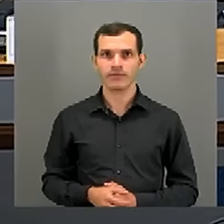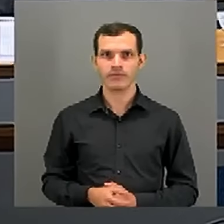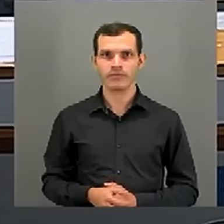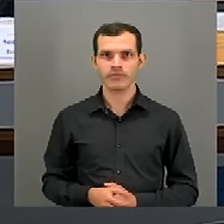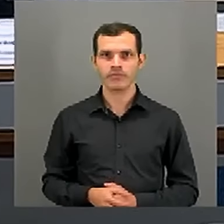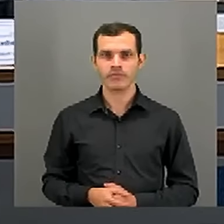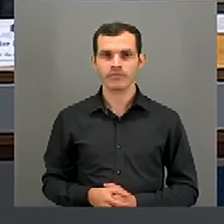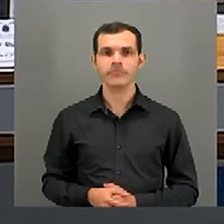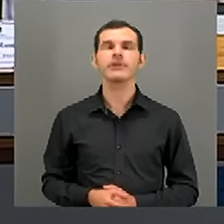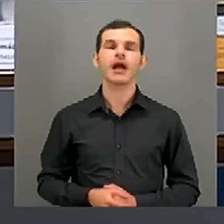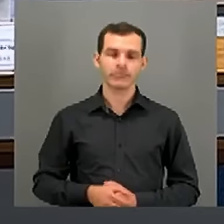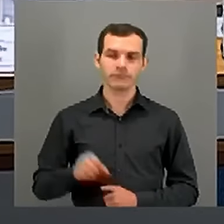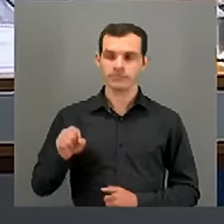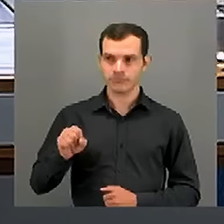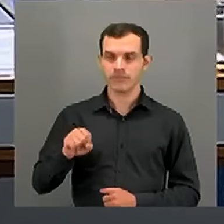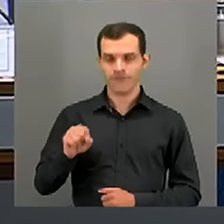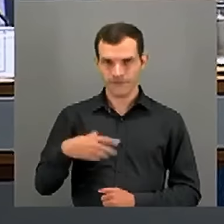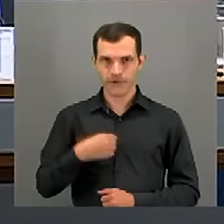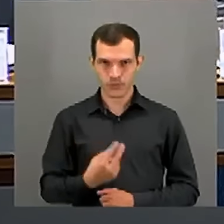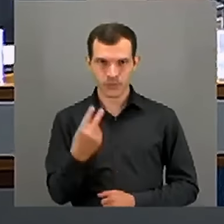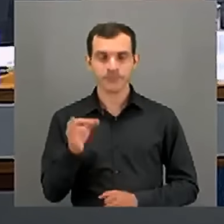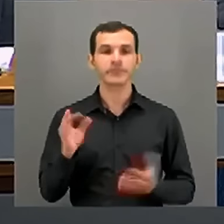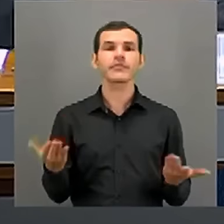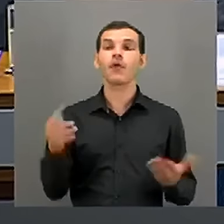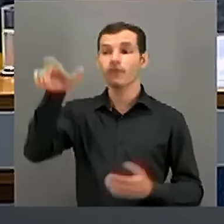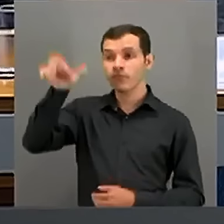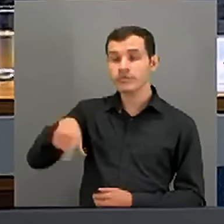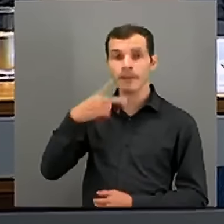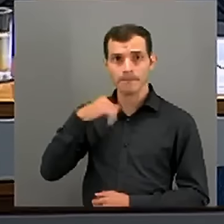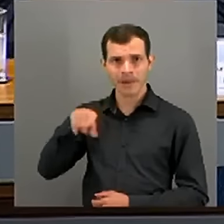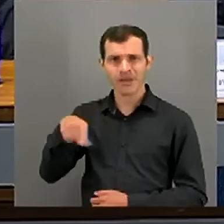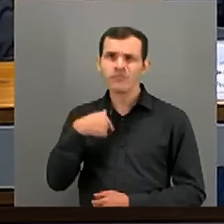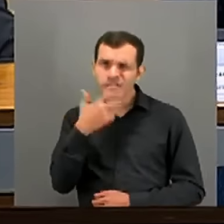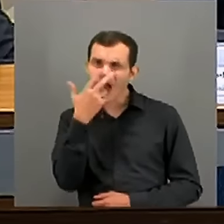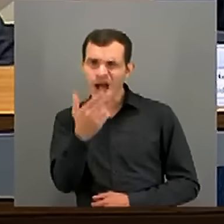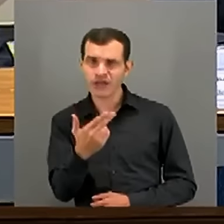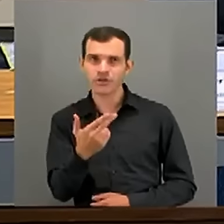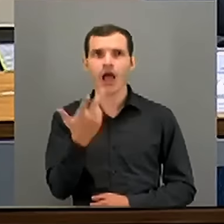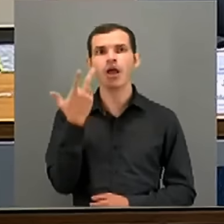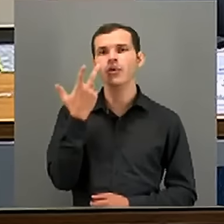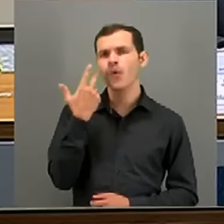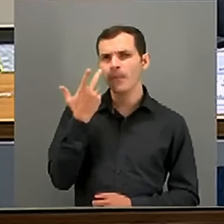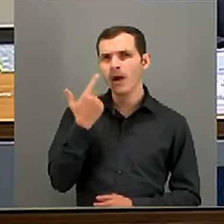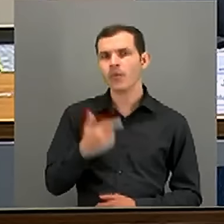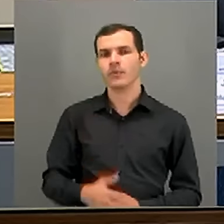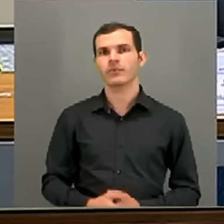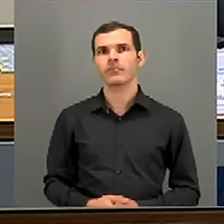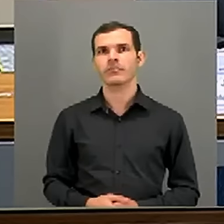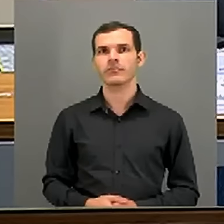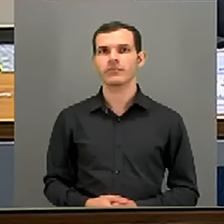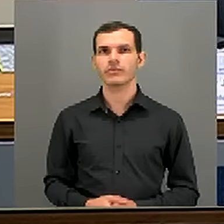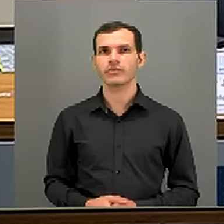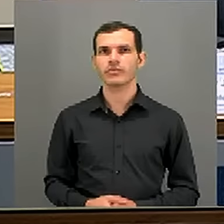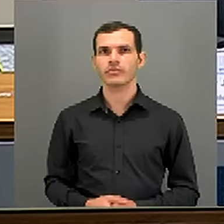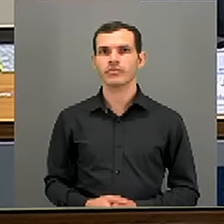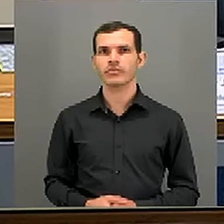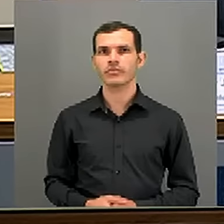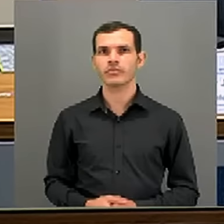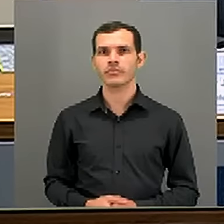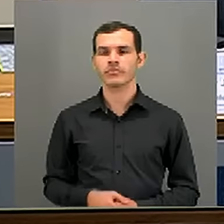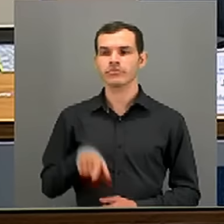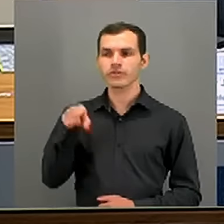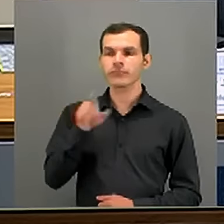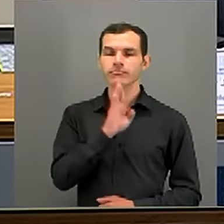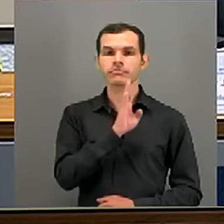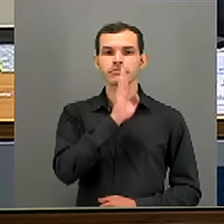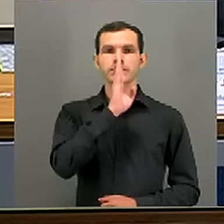O senhor tem filho? Ah, tenho 2 filhos. Então, o senhor como um pai, o senhor acha que é normal o senhor ficar em